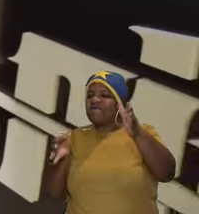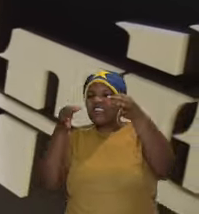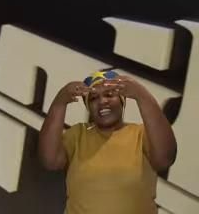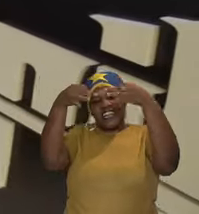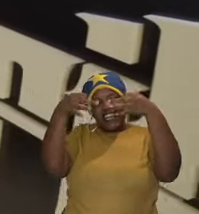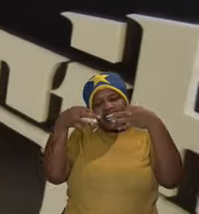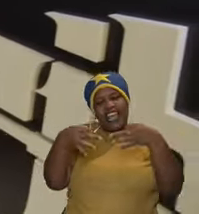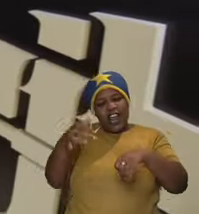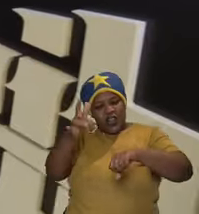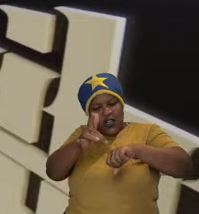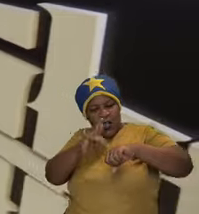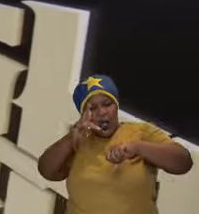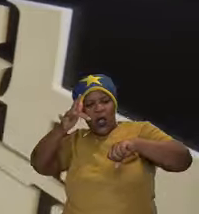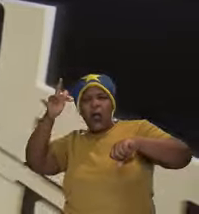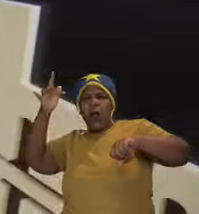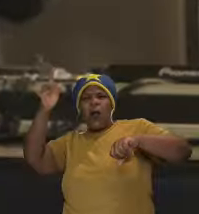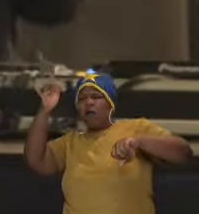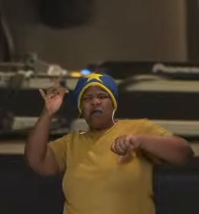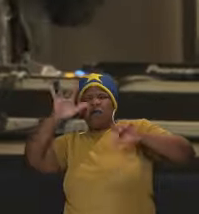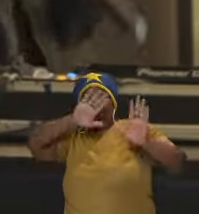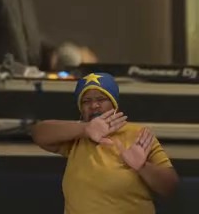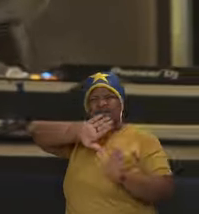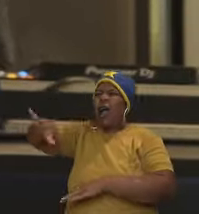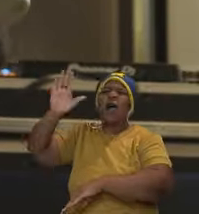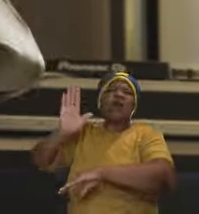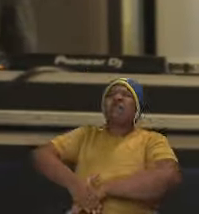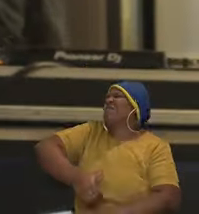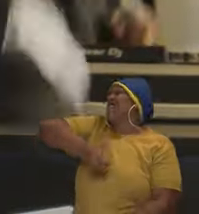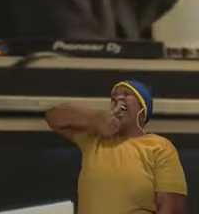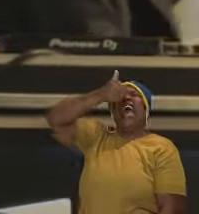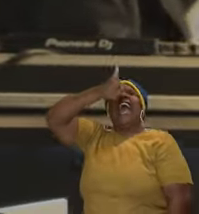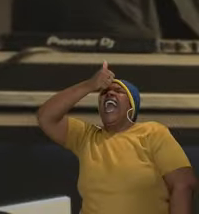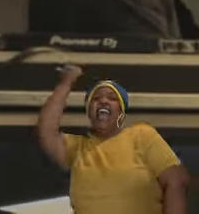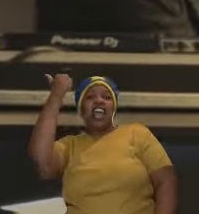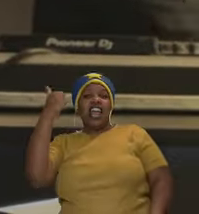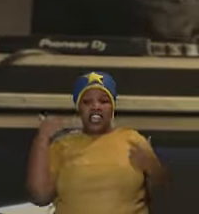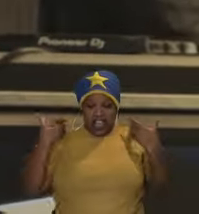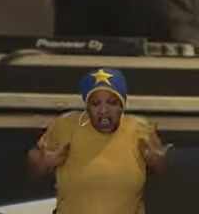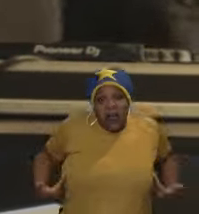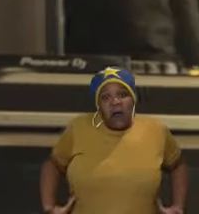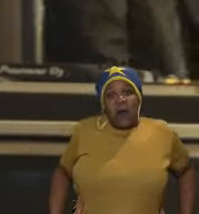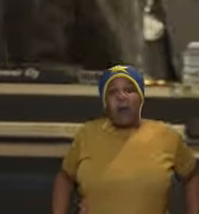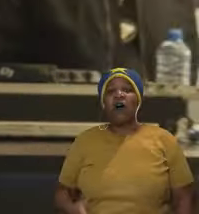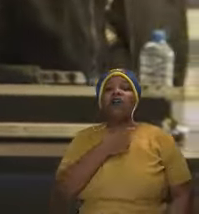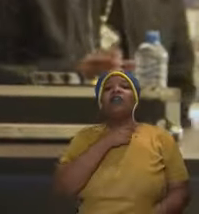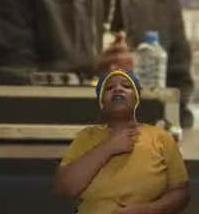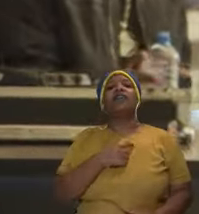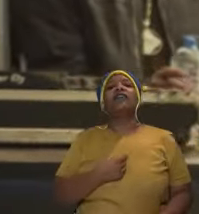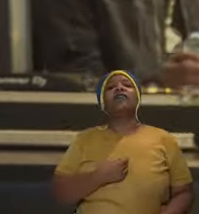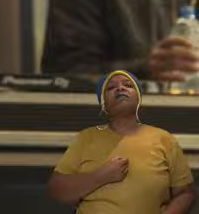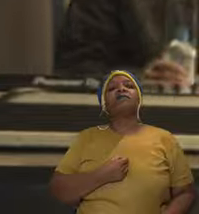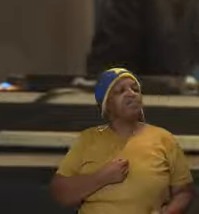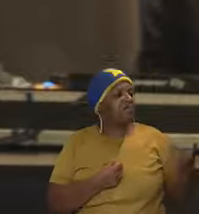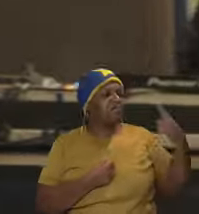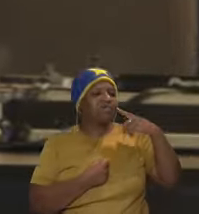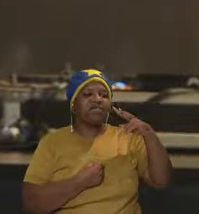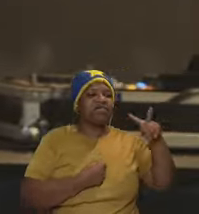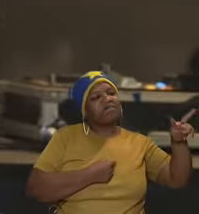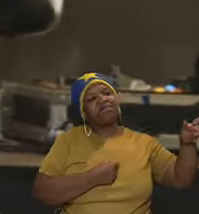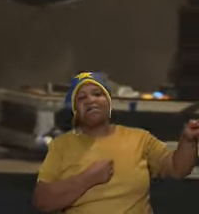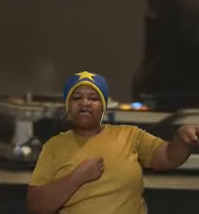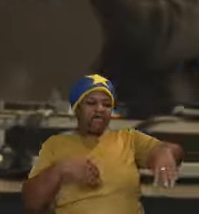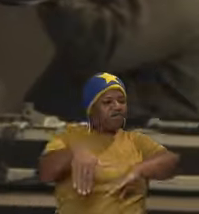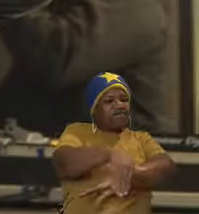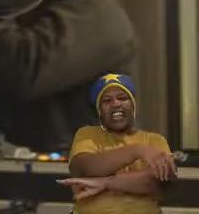Ela é joia rara, mais que o ouro, mais que a prata. E esse sem camisa eu te vou que cordão, que faz dessa avenida